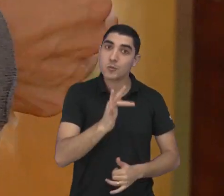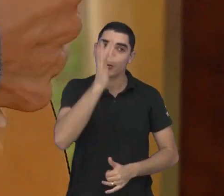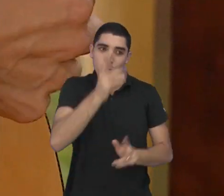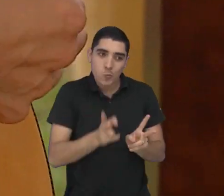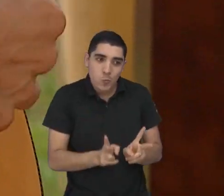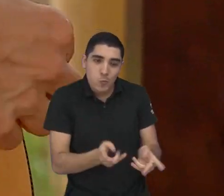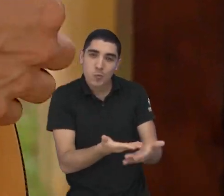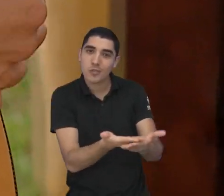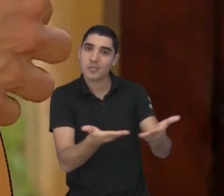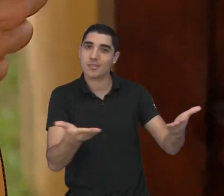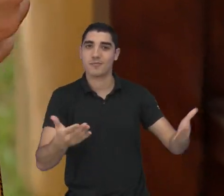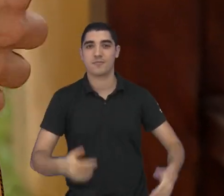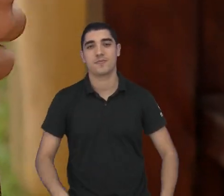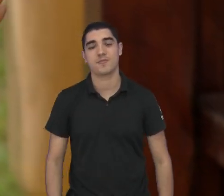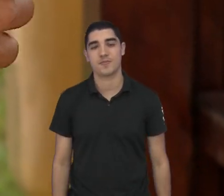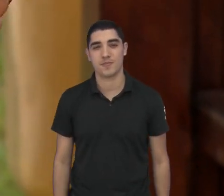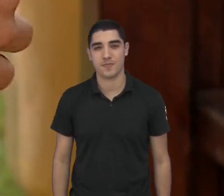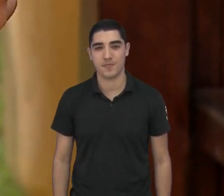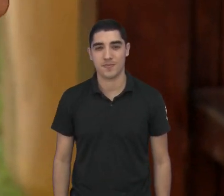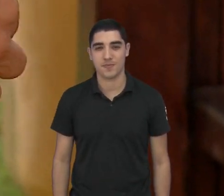futuras gerações.